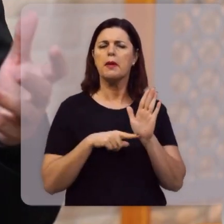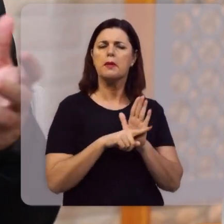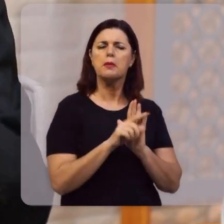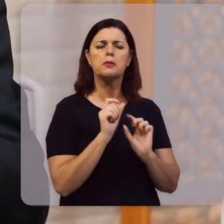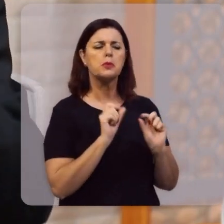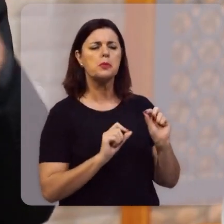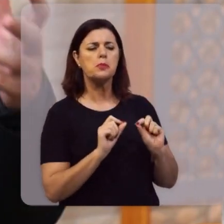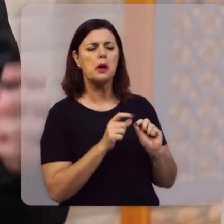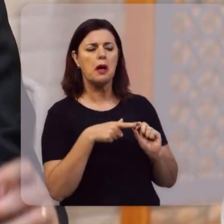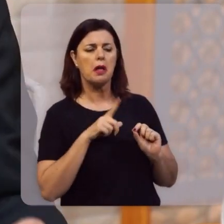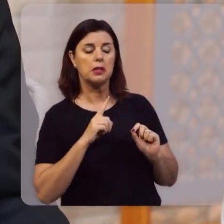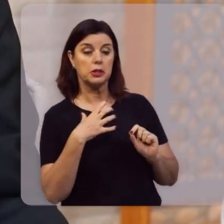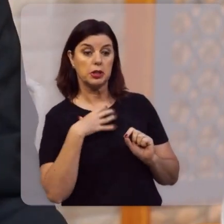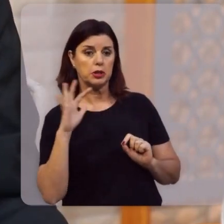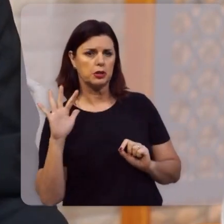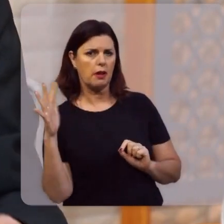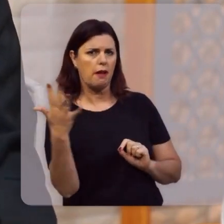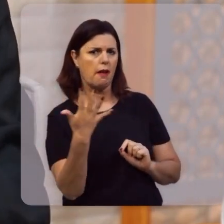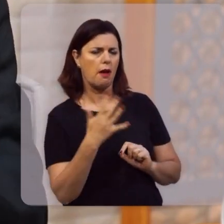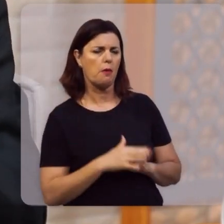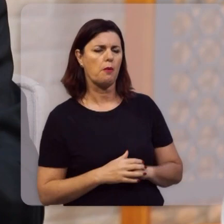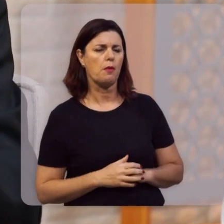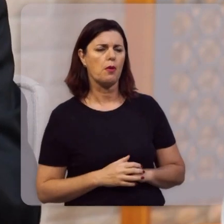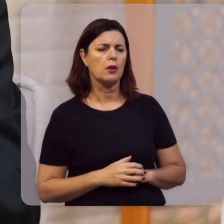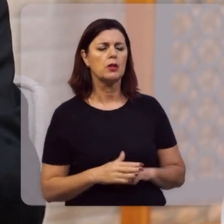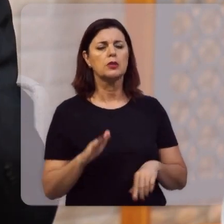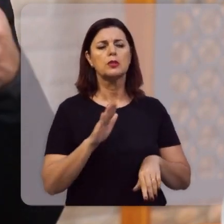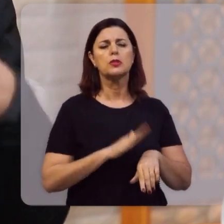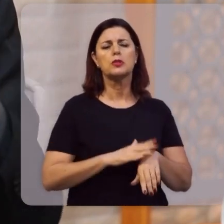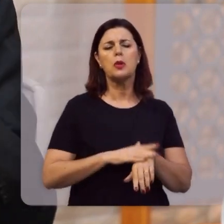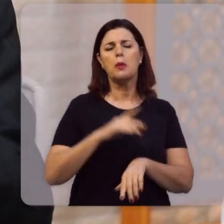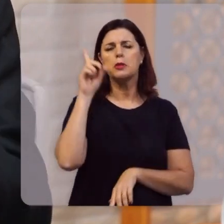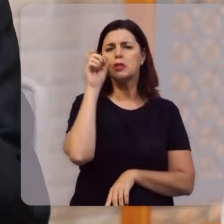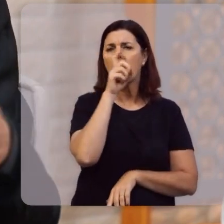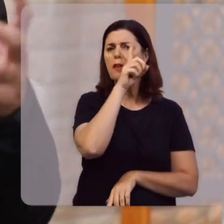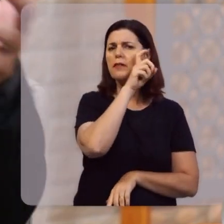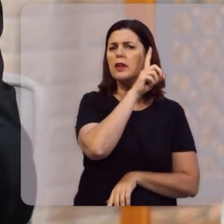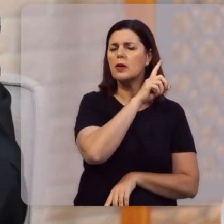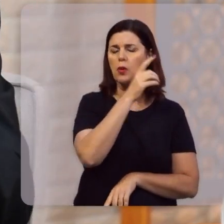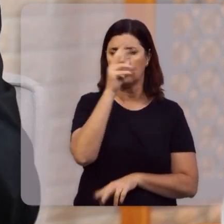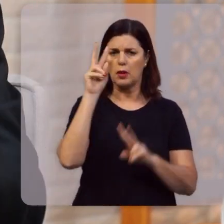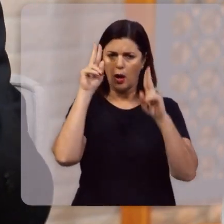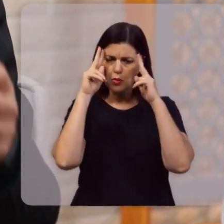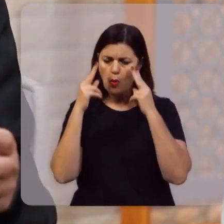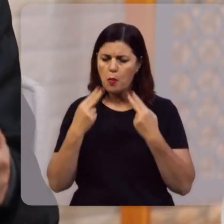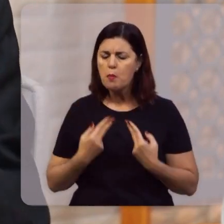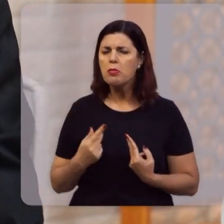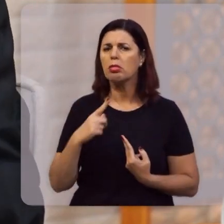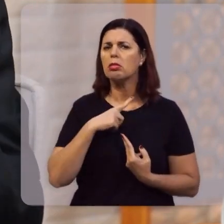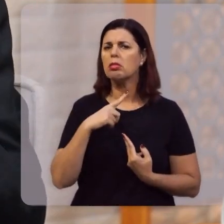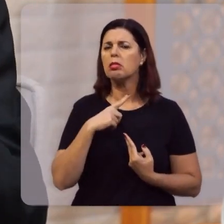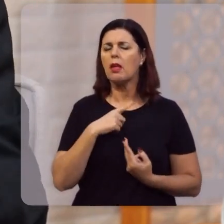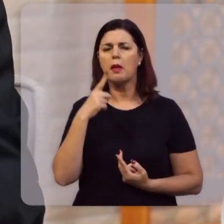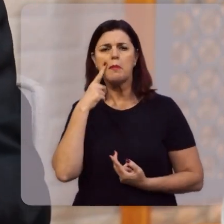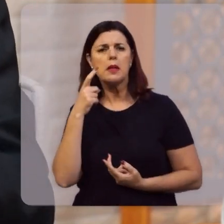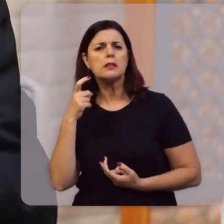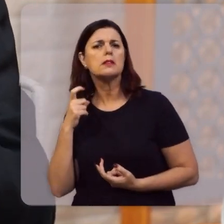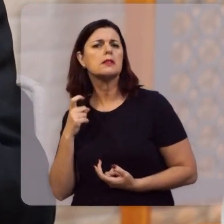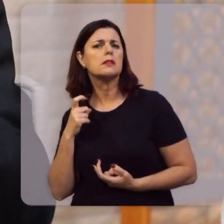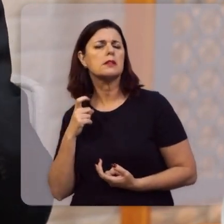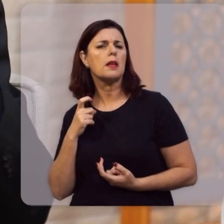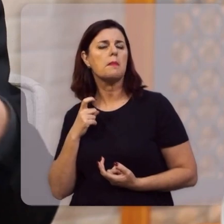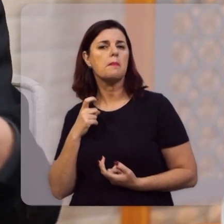fazer uma pergunta de maneira geral sobre a questão da dificuldade que a humanidade tem em perceber,